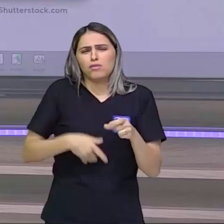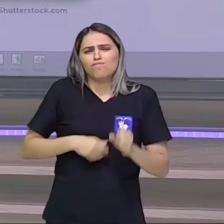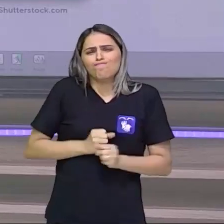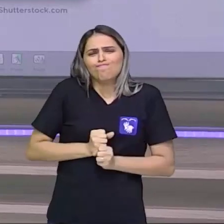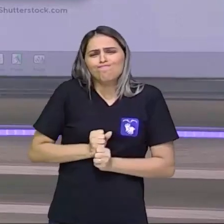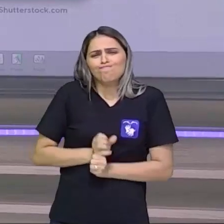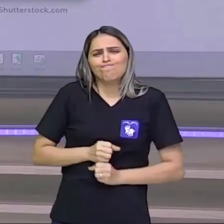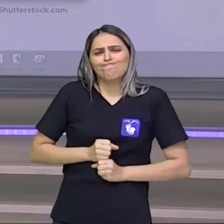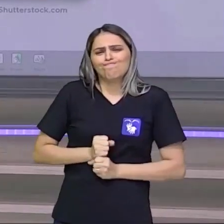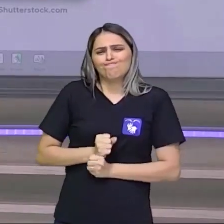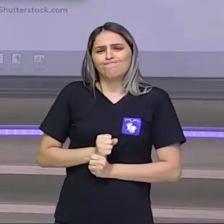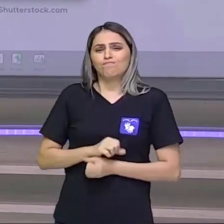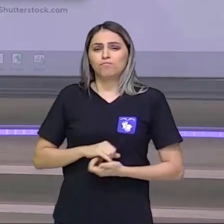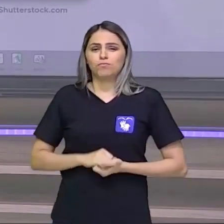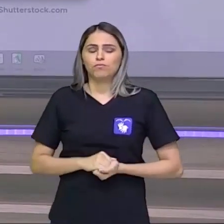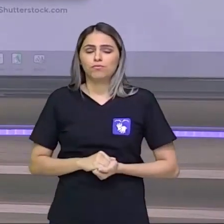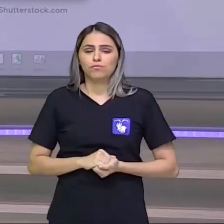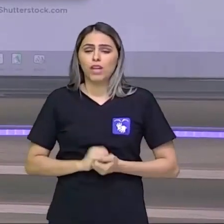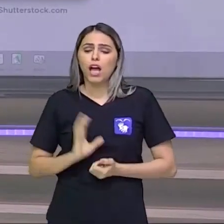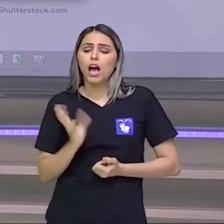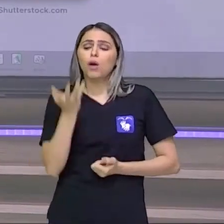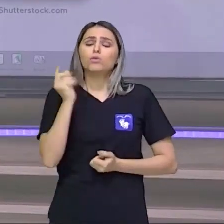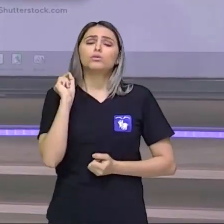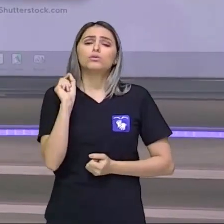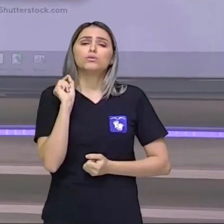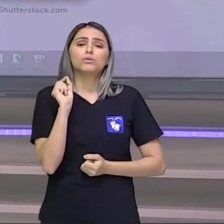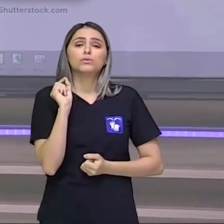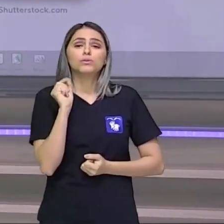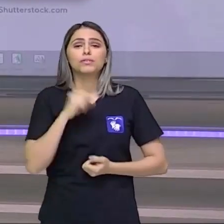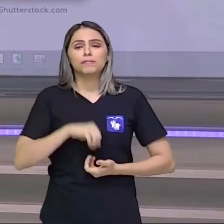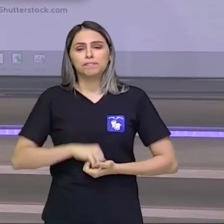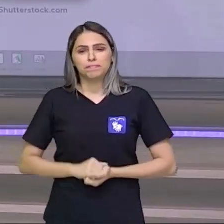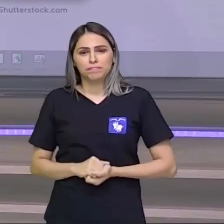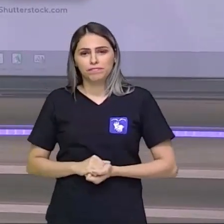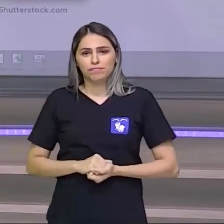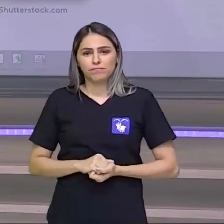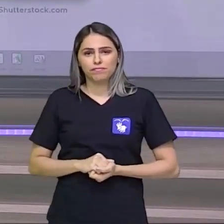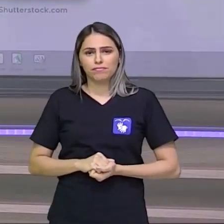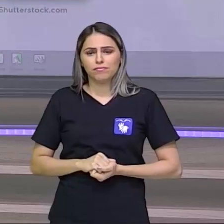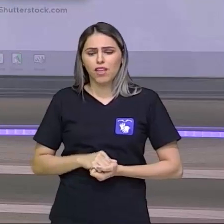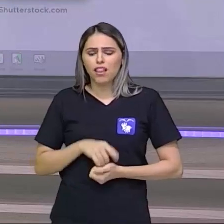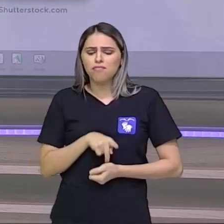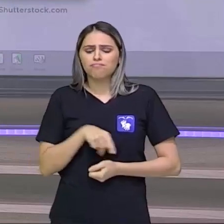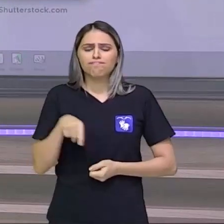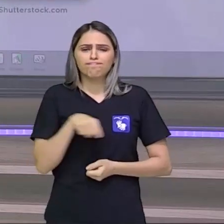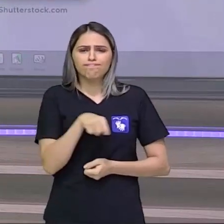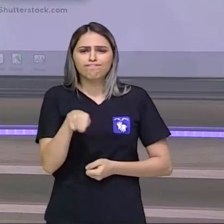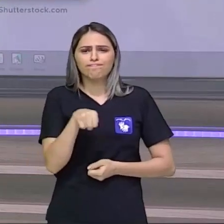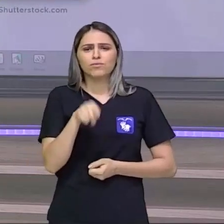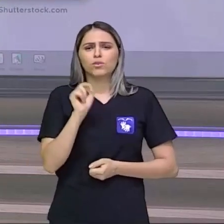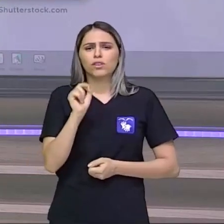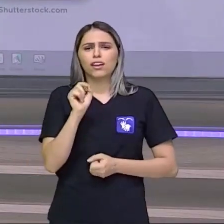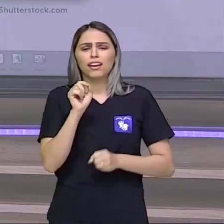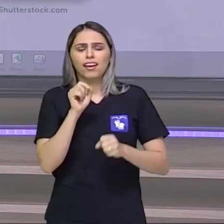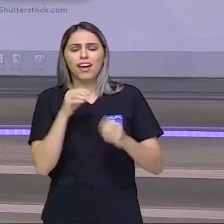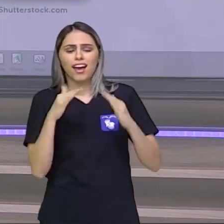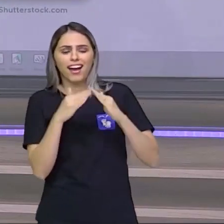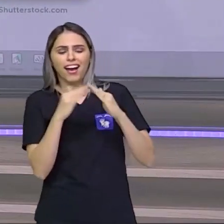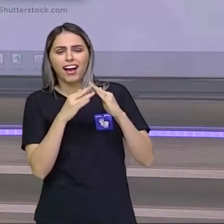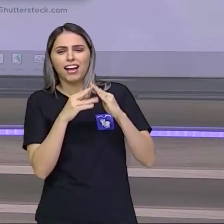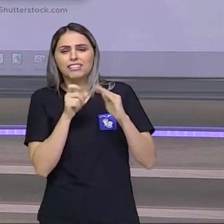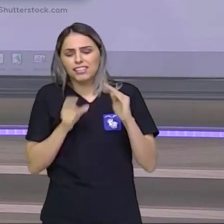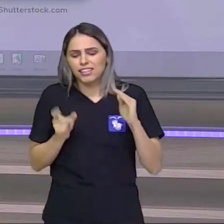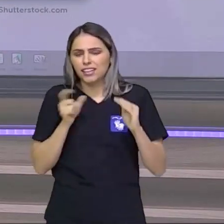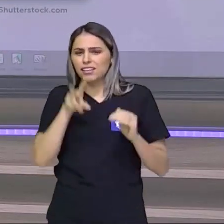fome. E vocês não sabem o que foi que aconteceu. Ela bateu, tac, tac, tac, tac, na